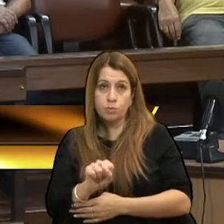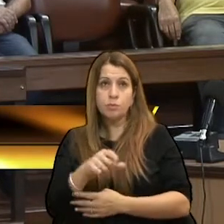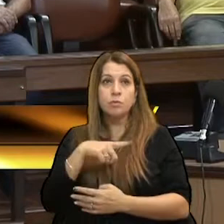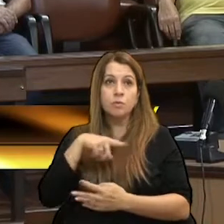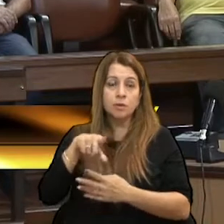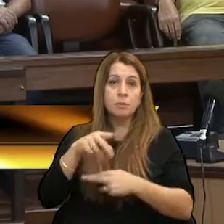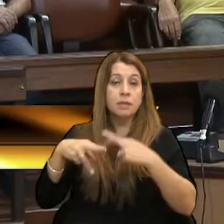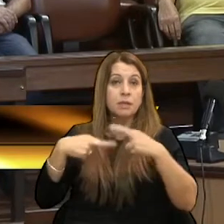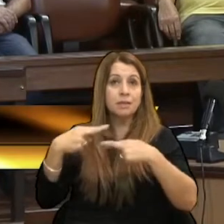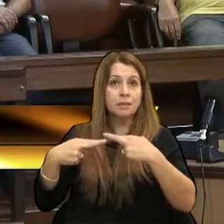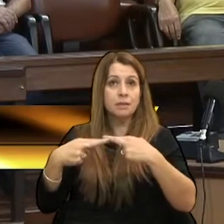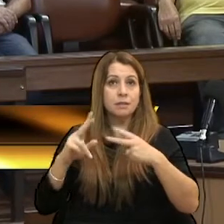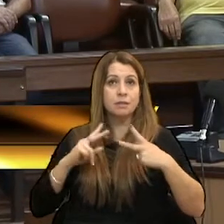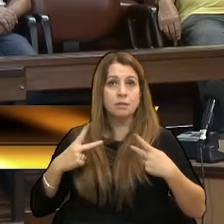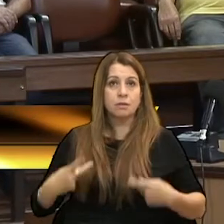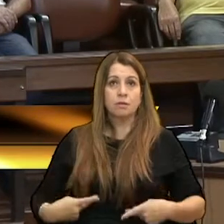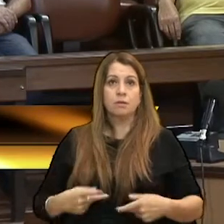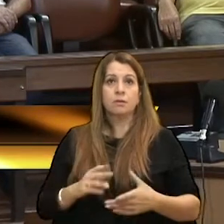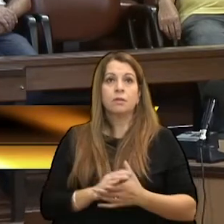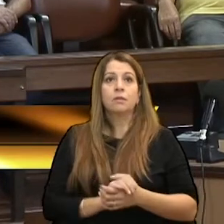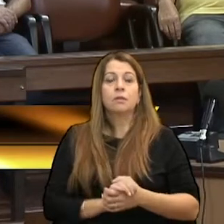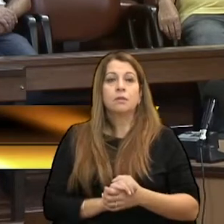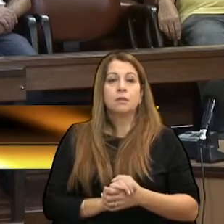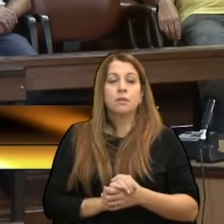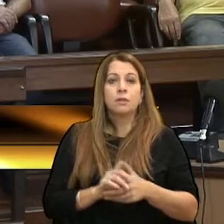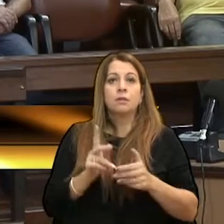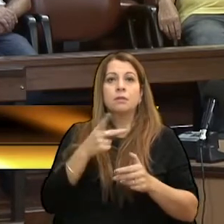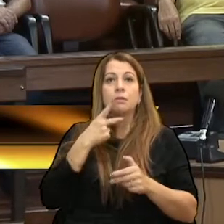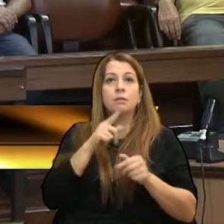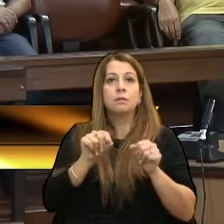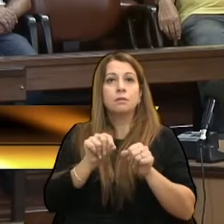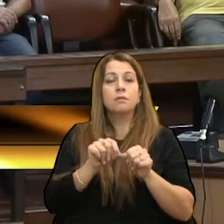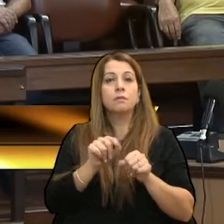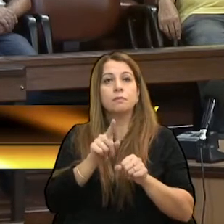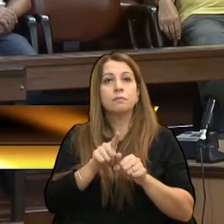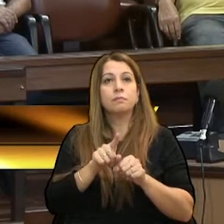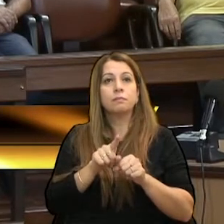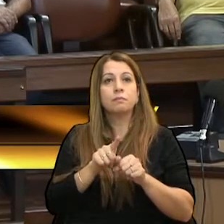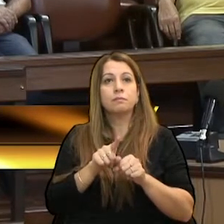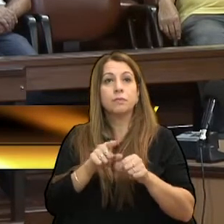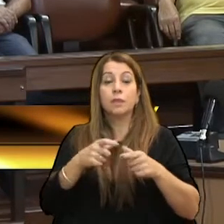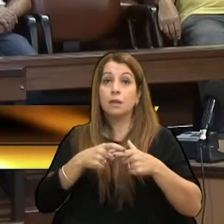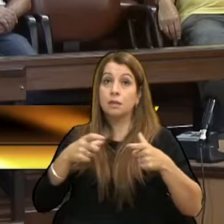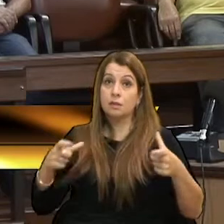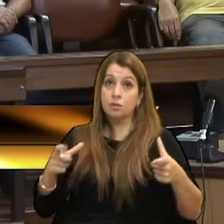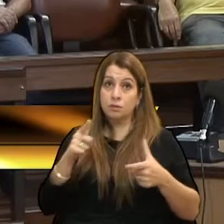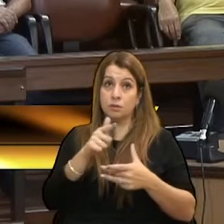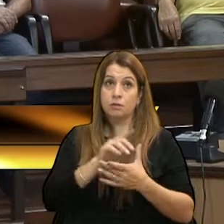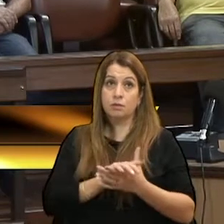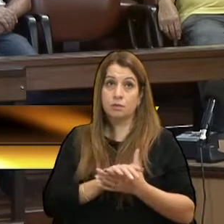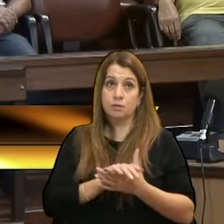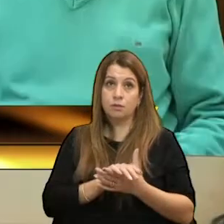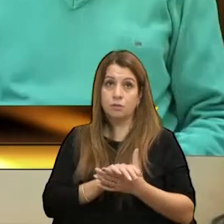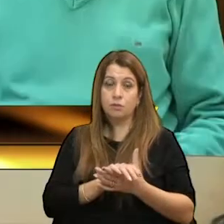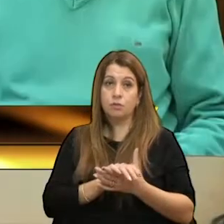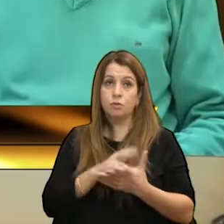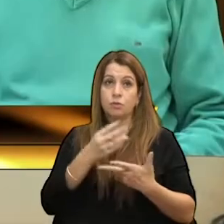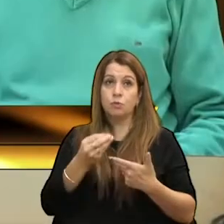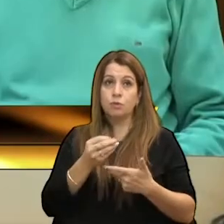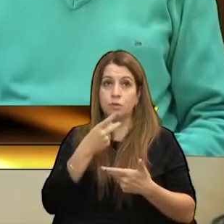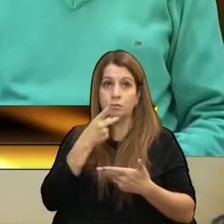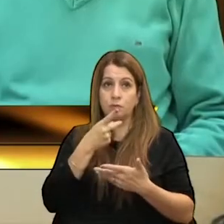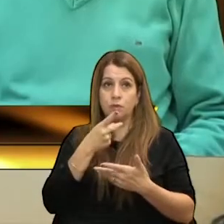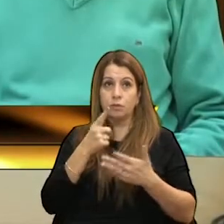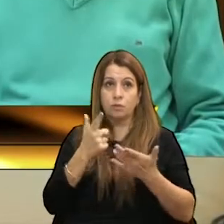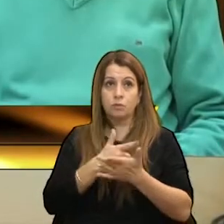e relações humanas. Para falarmos da grandiosidade da mensagem do Livro